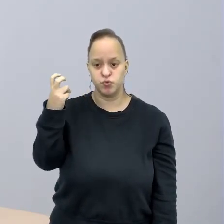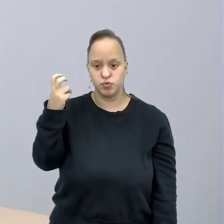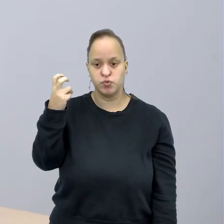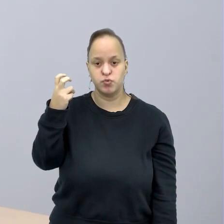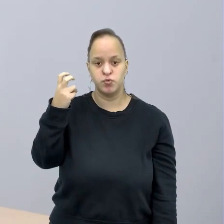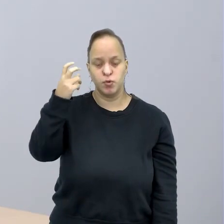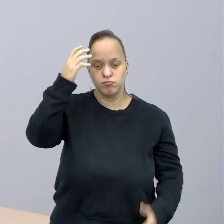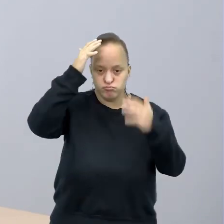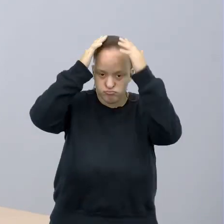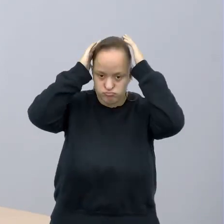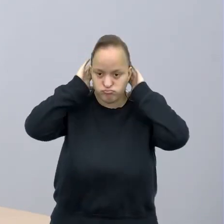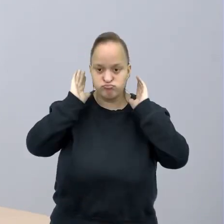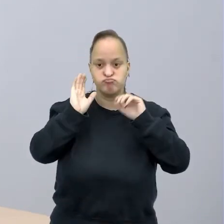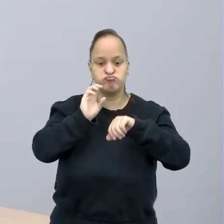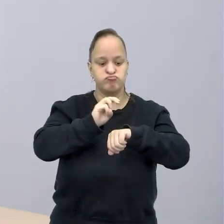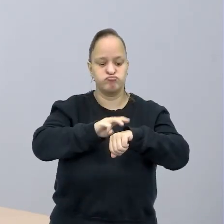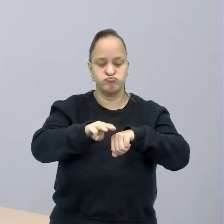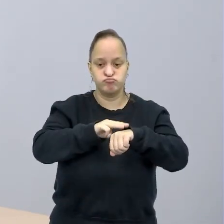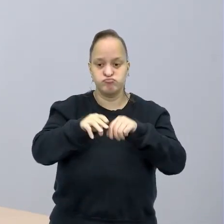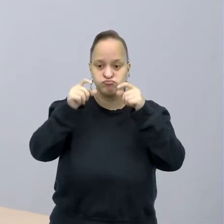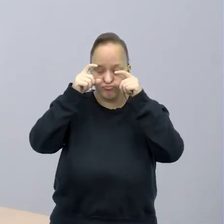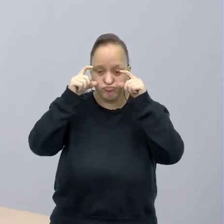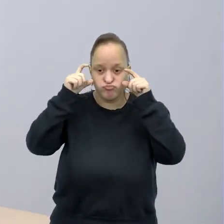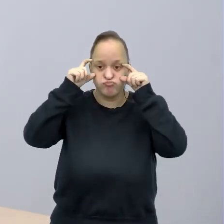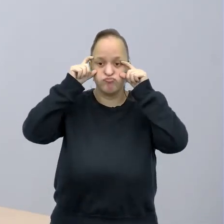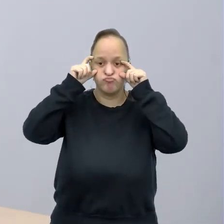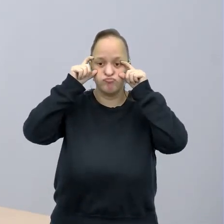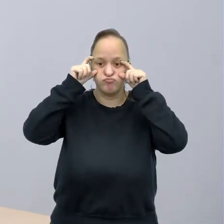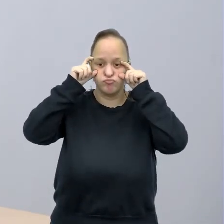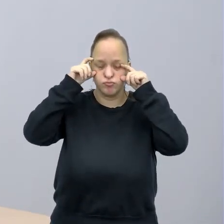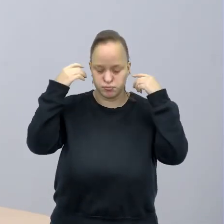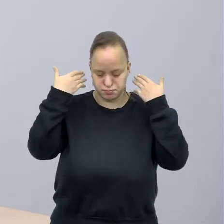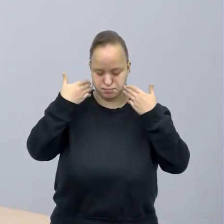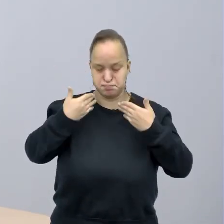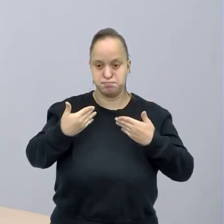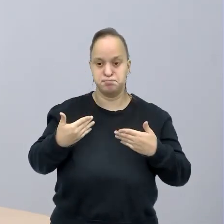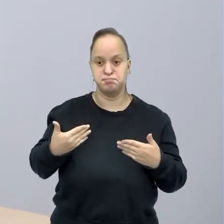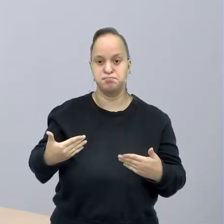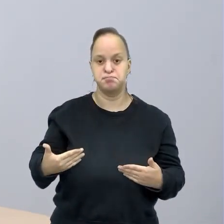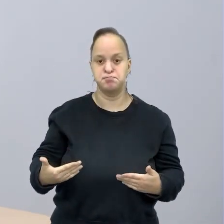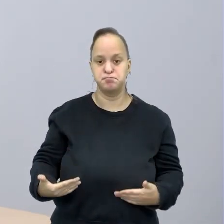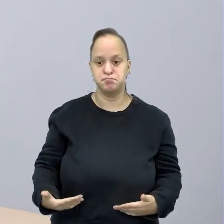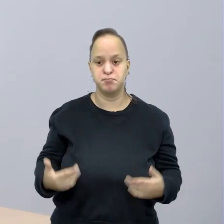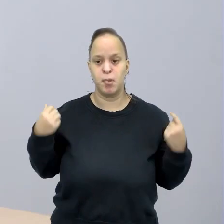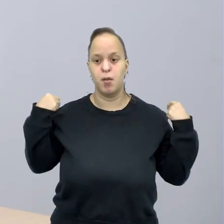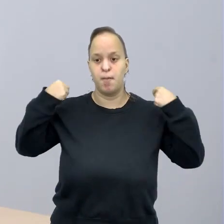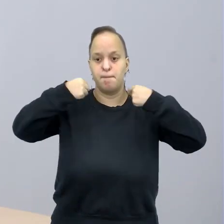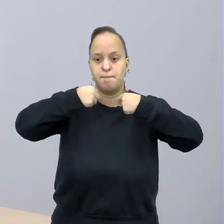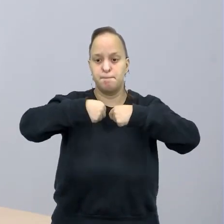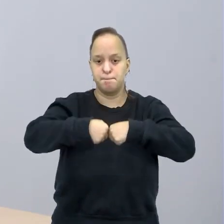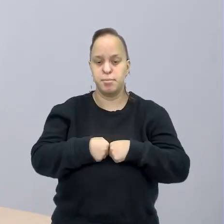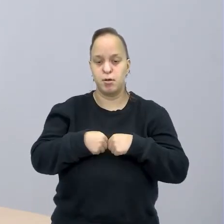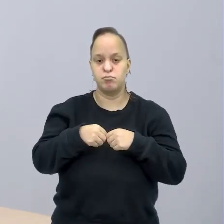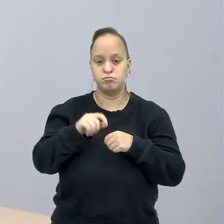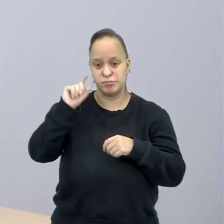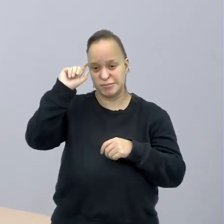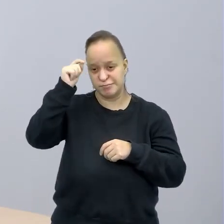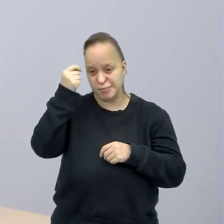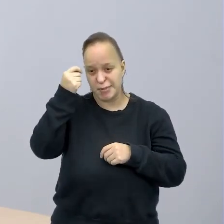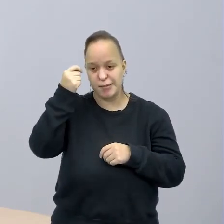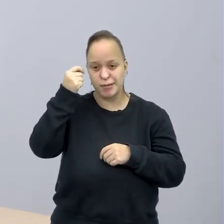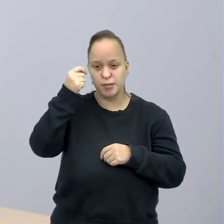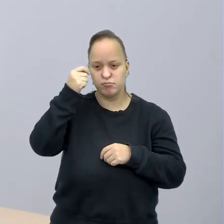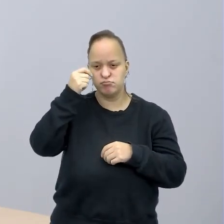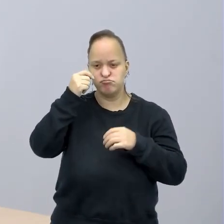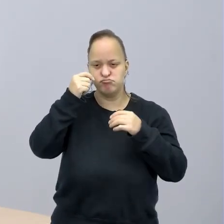cabelos castanhos, uso óculos, estou trajando uma jaqueta preta com detalhes